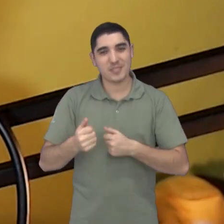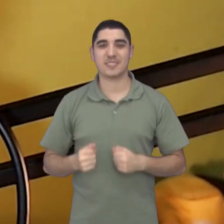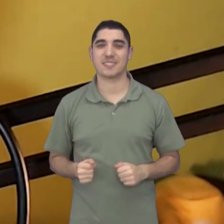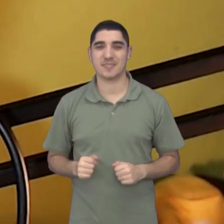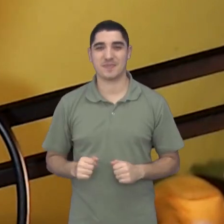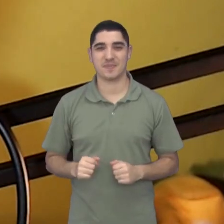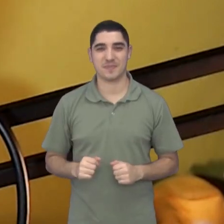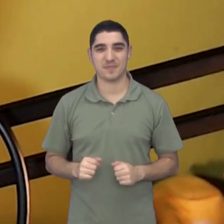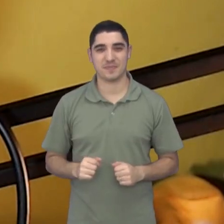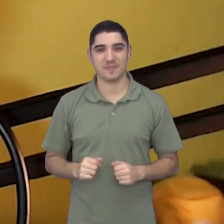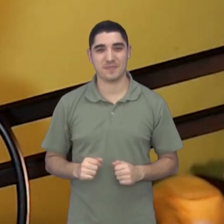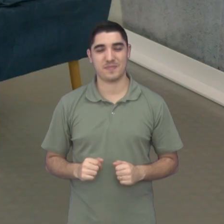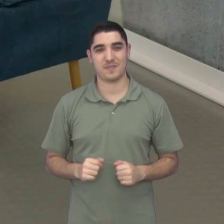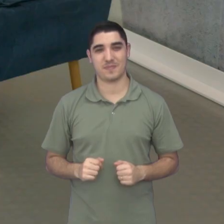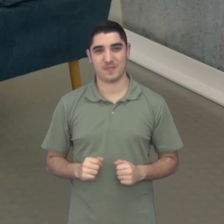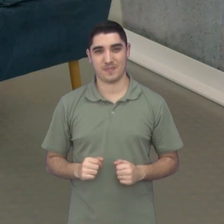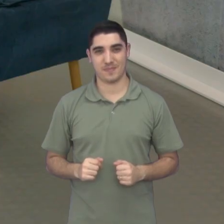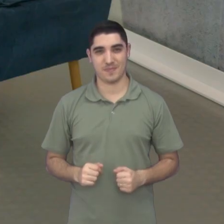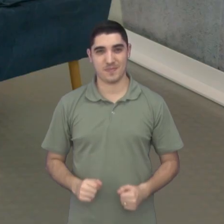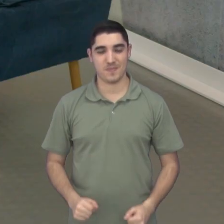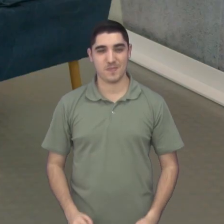Obrigada pelo convite, gente.